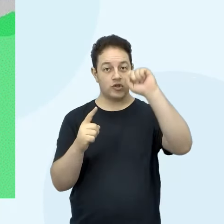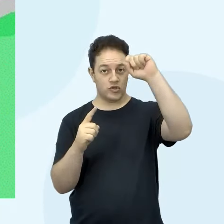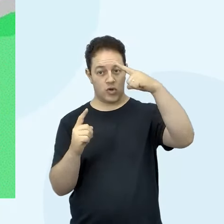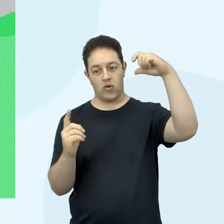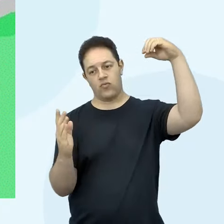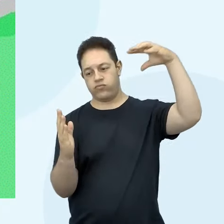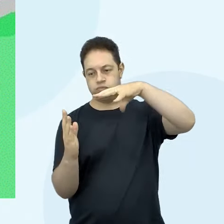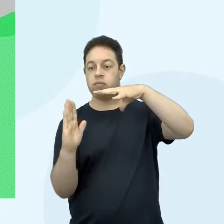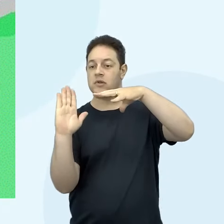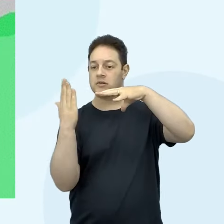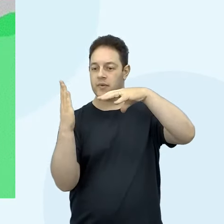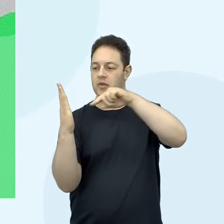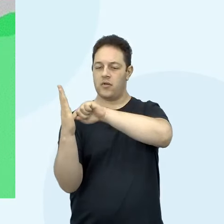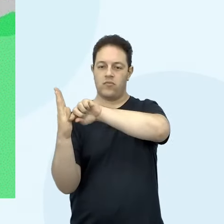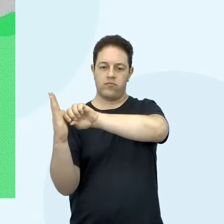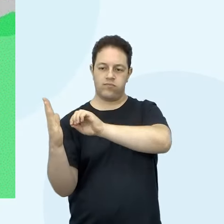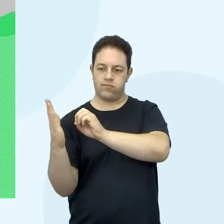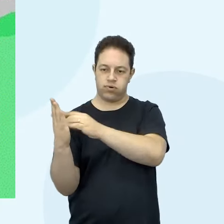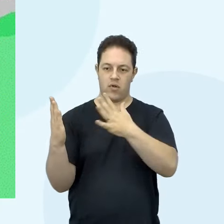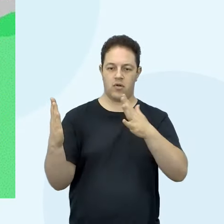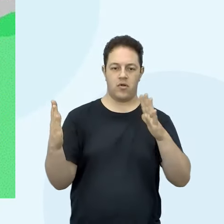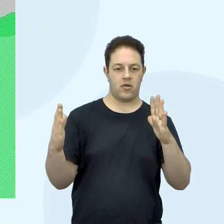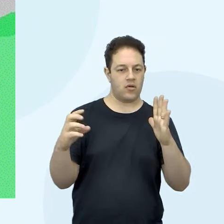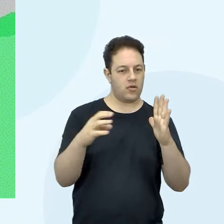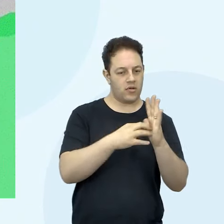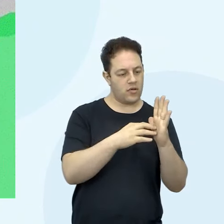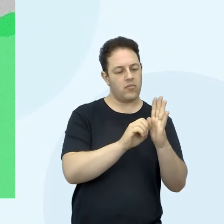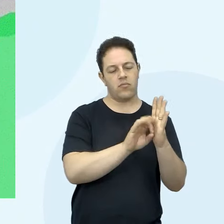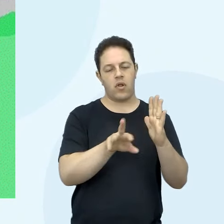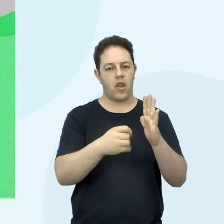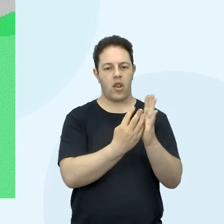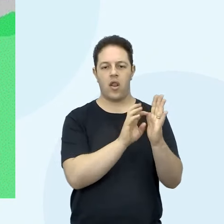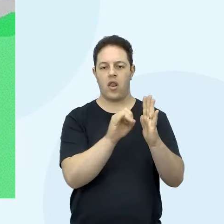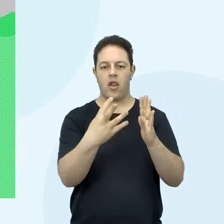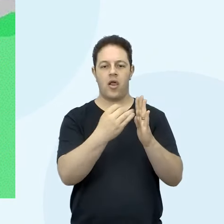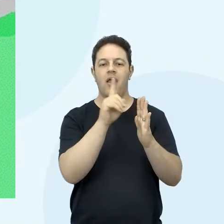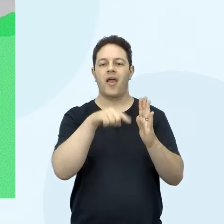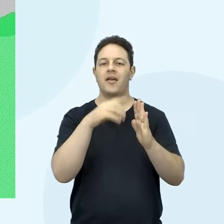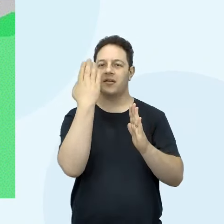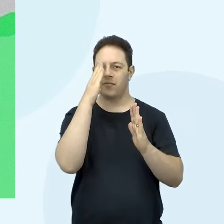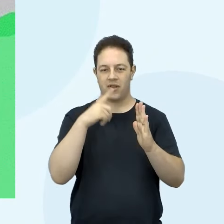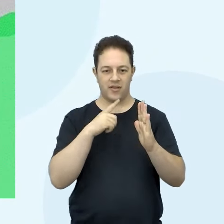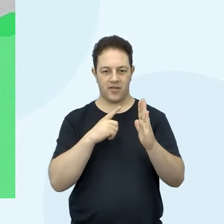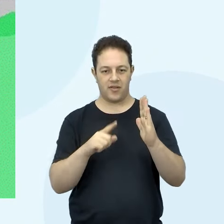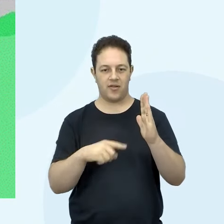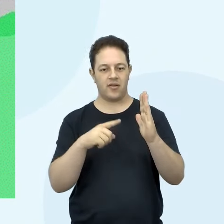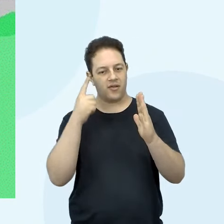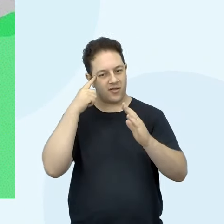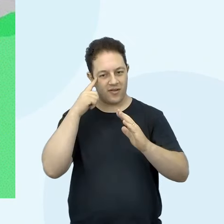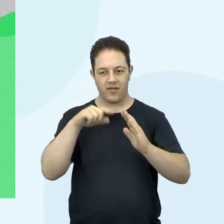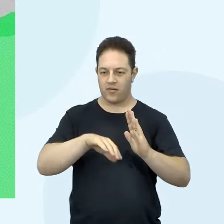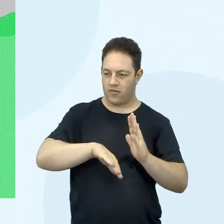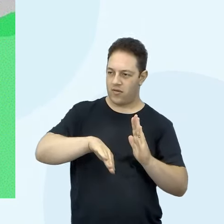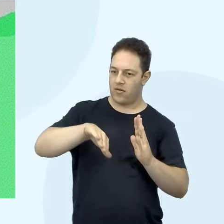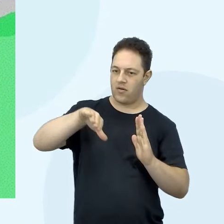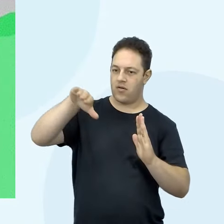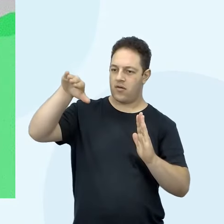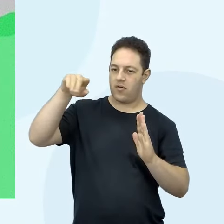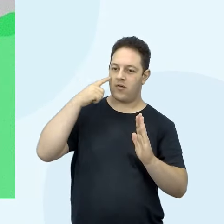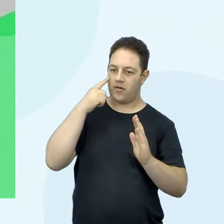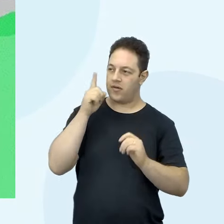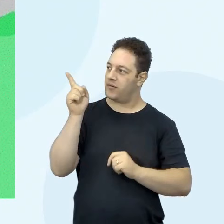espelho, é refletido por uma série de espelhos que estão ali numa encosta, né, num morro ali. Esses espelhos